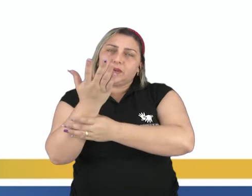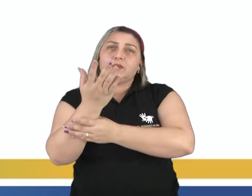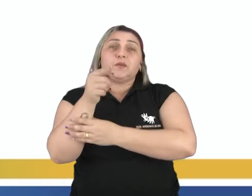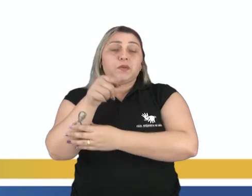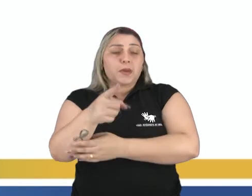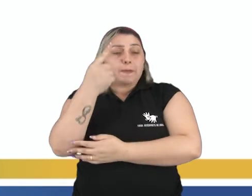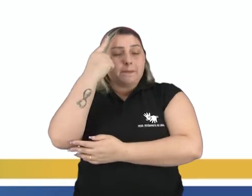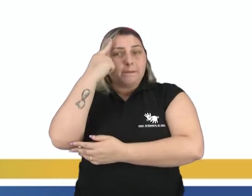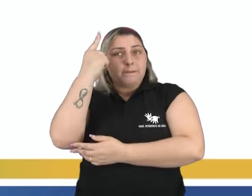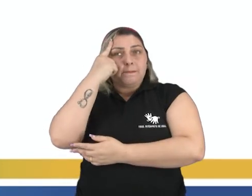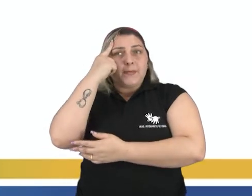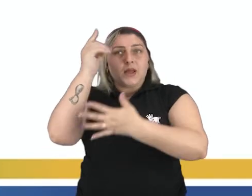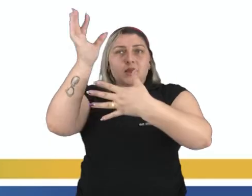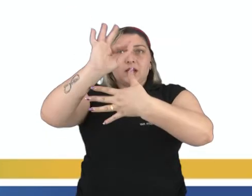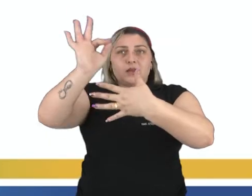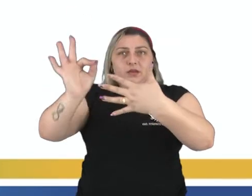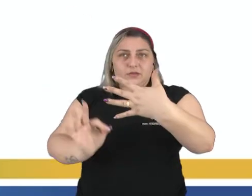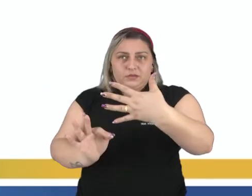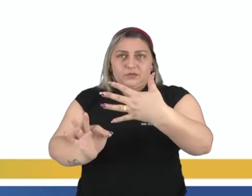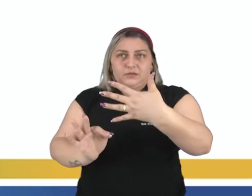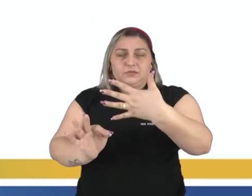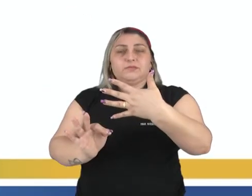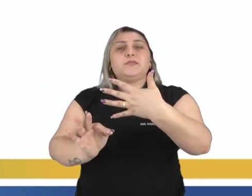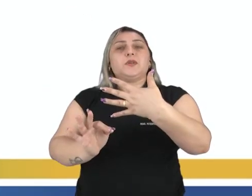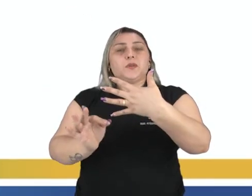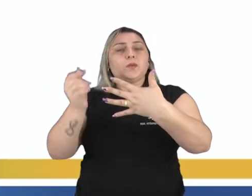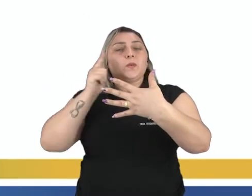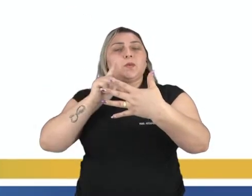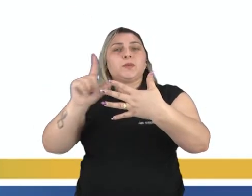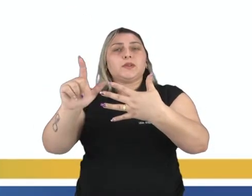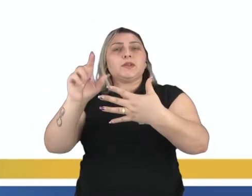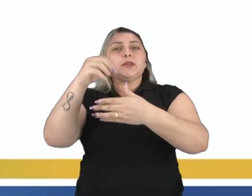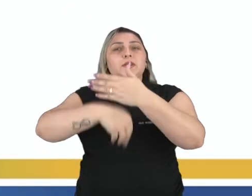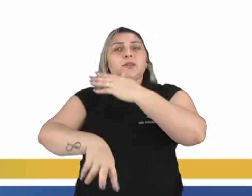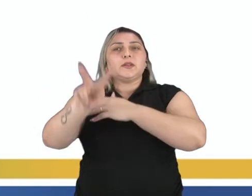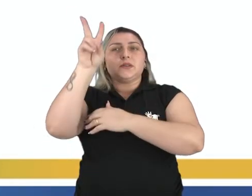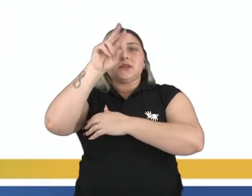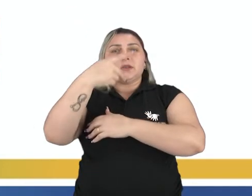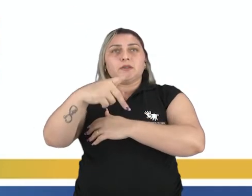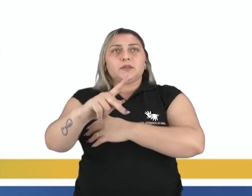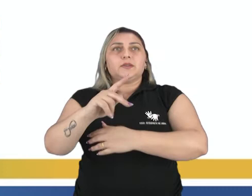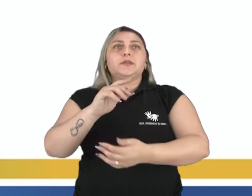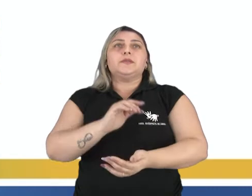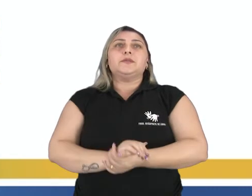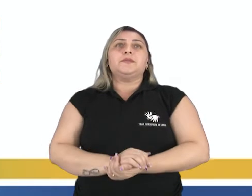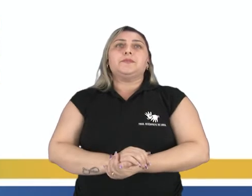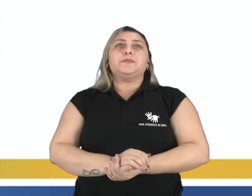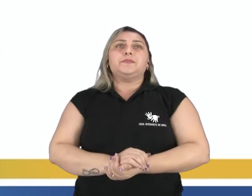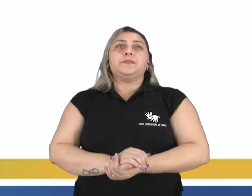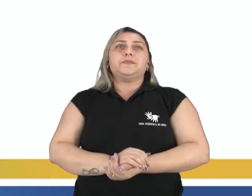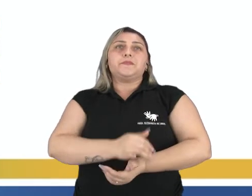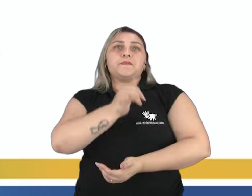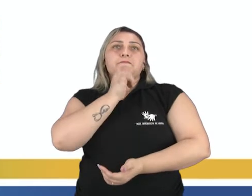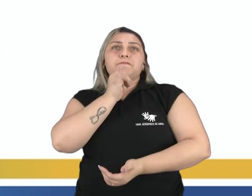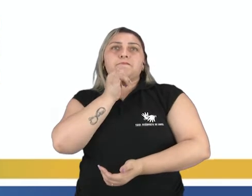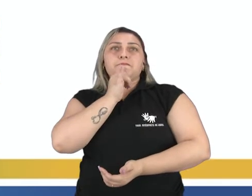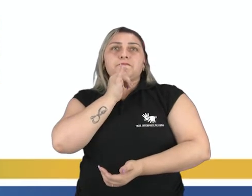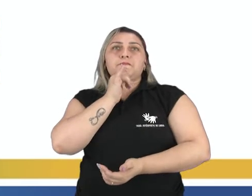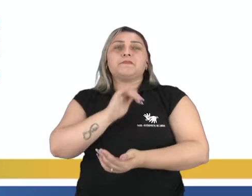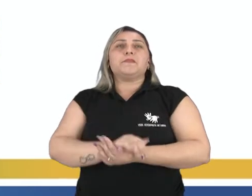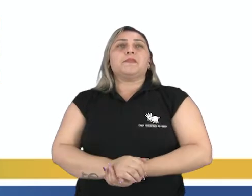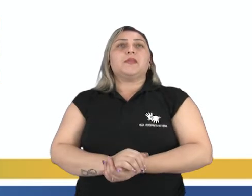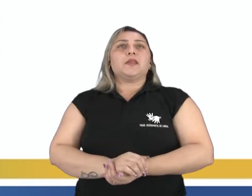você pensa nesses elementos E aí você vai caminhando dentro da sua história e não é sempre